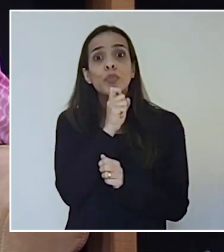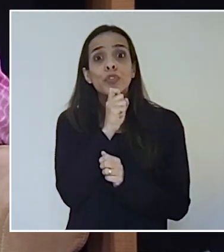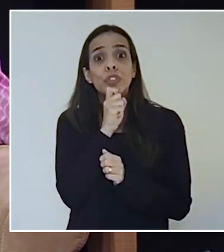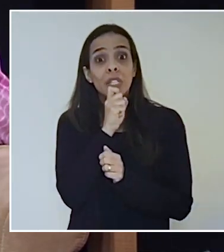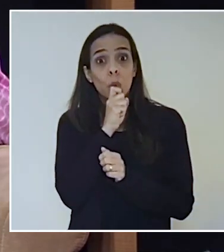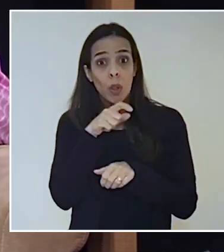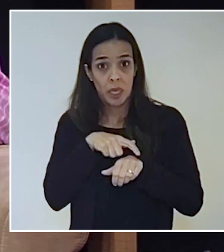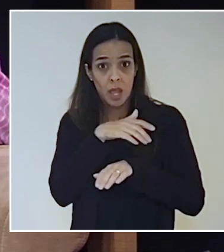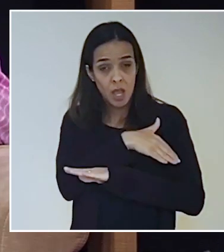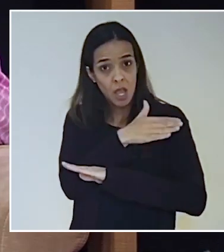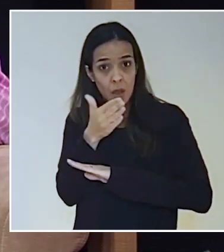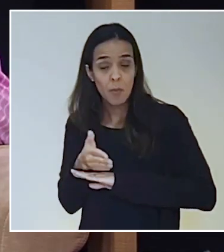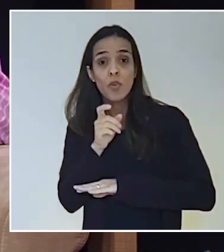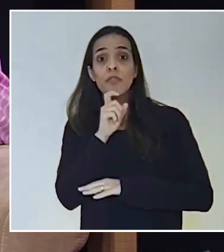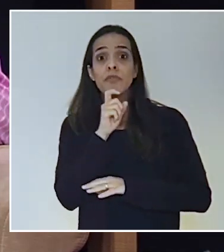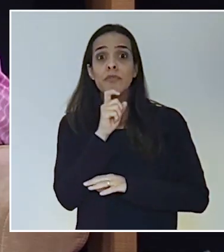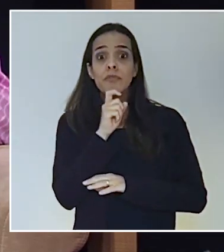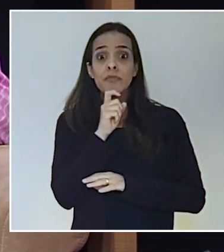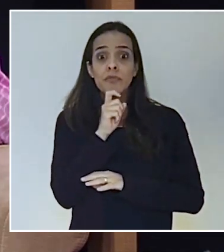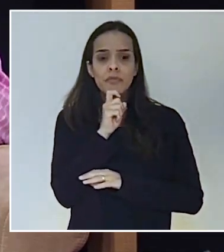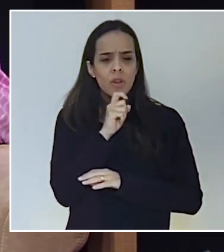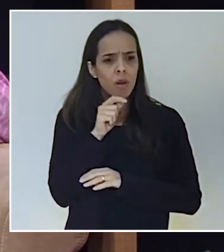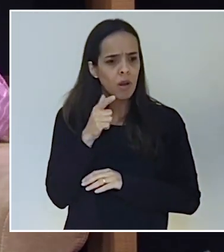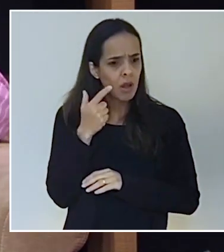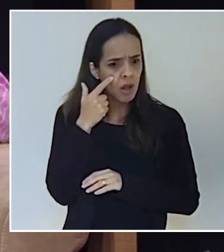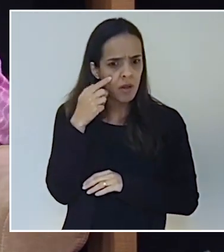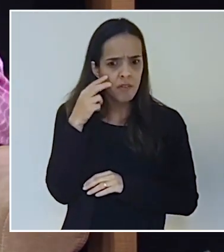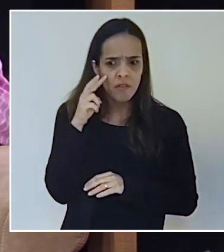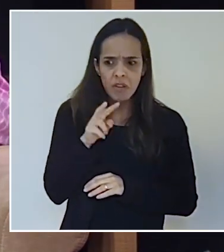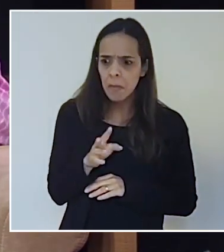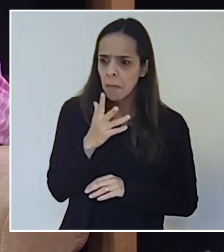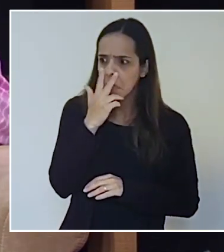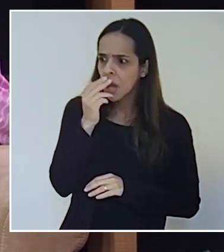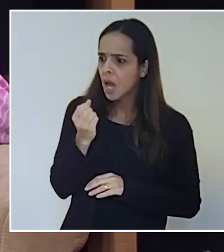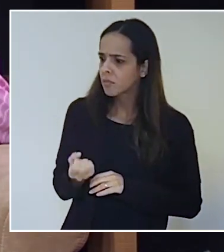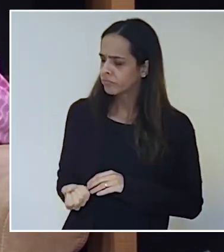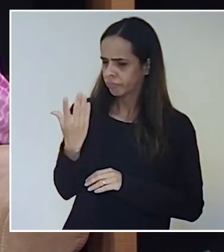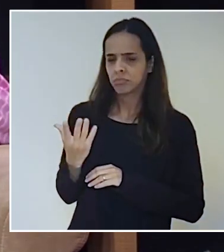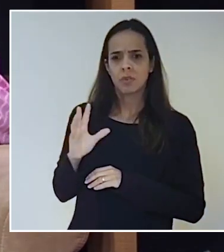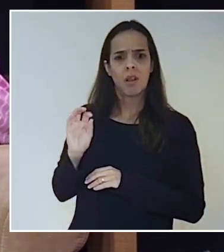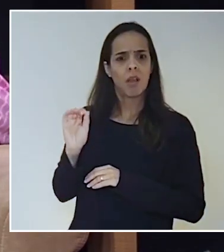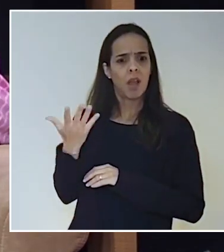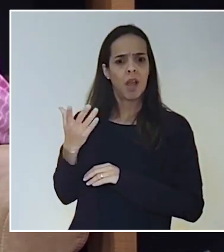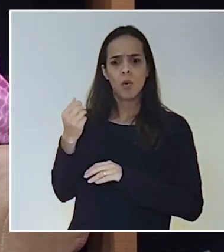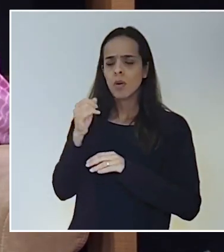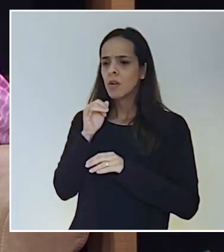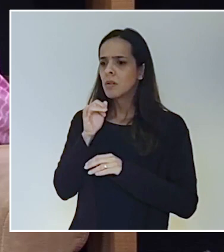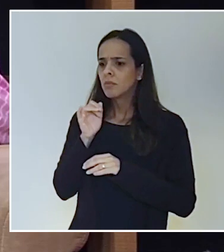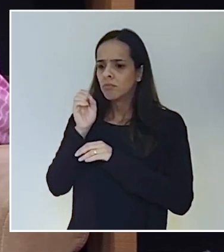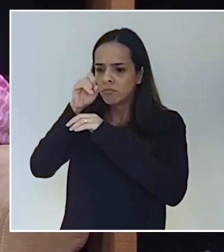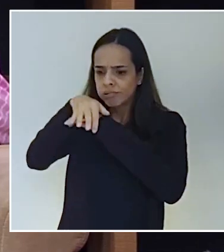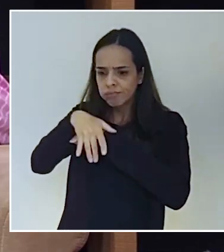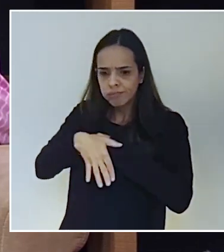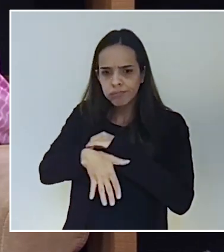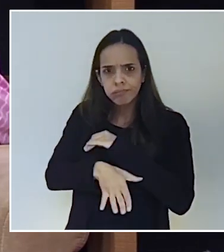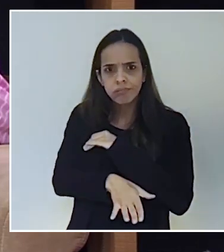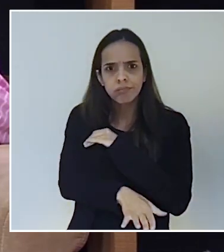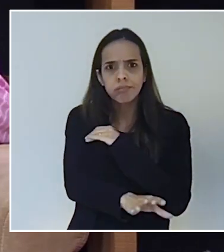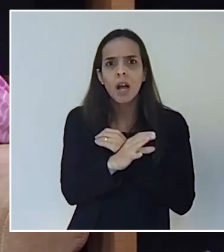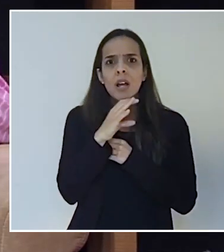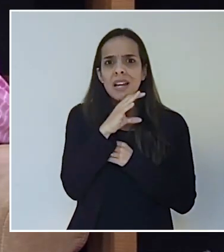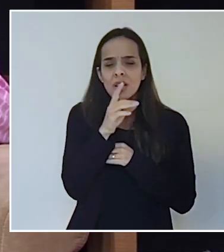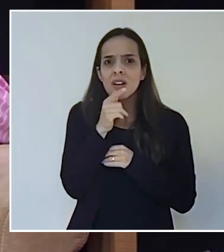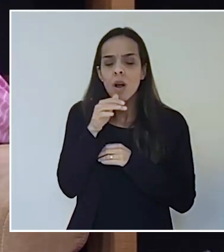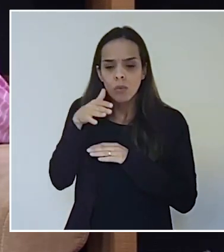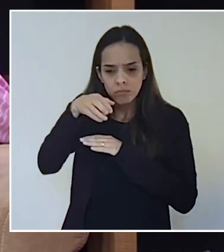repente você vê como se fosse uma torrente caudalosa descendo. E quando estas águas vão rasgando as